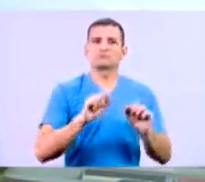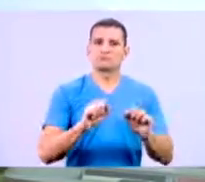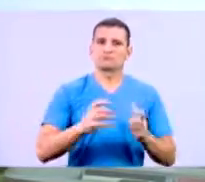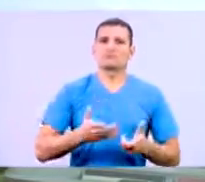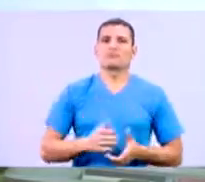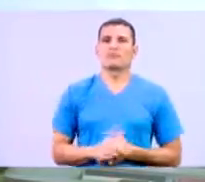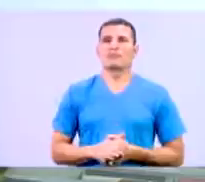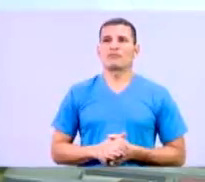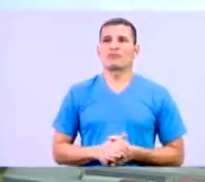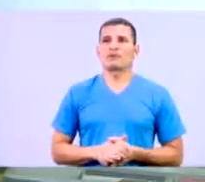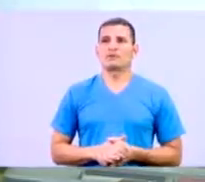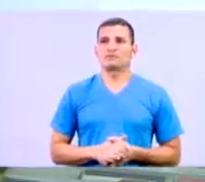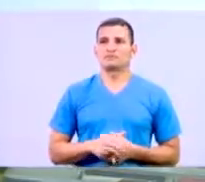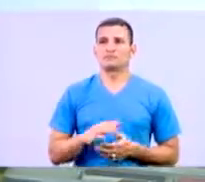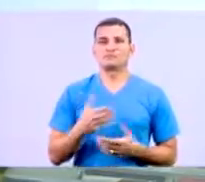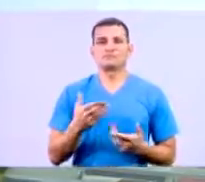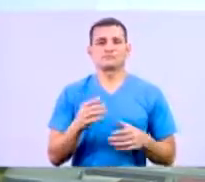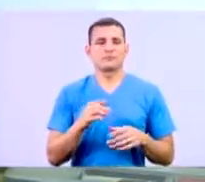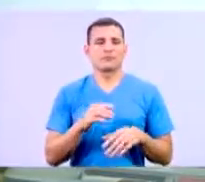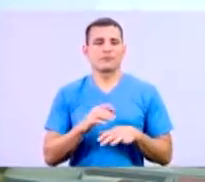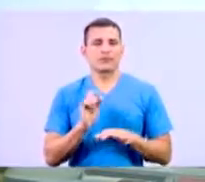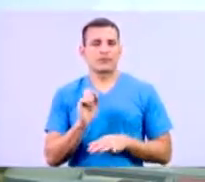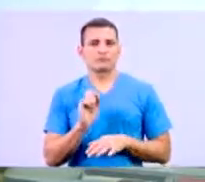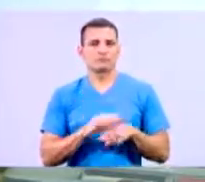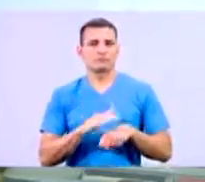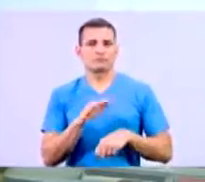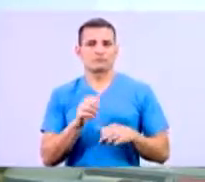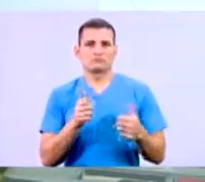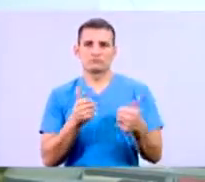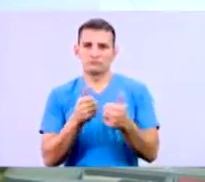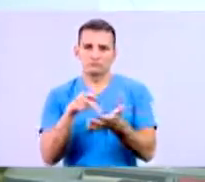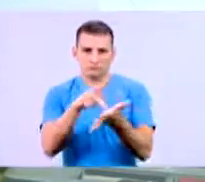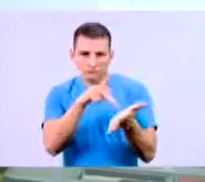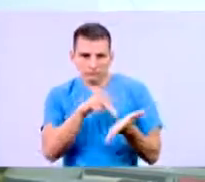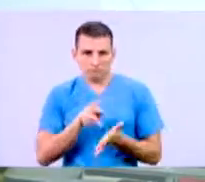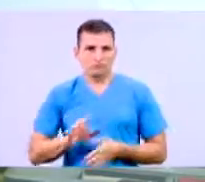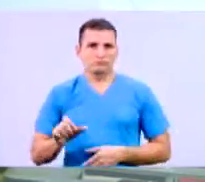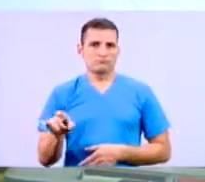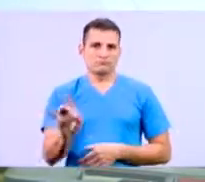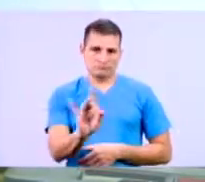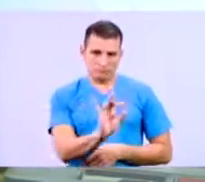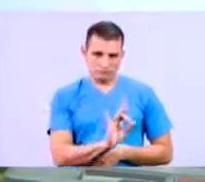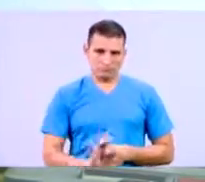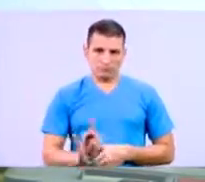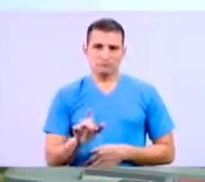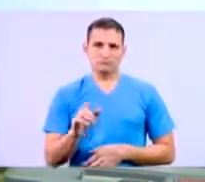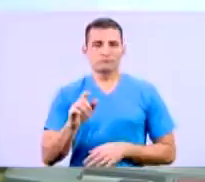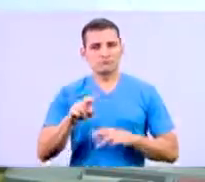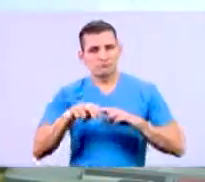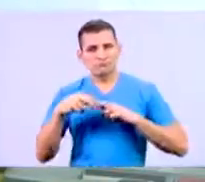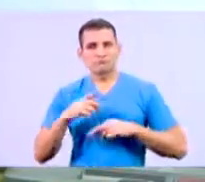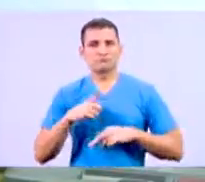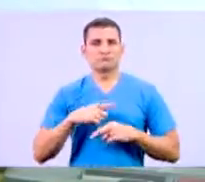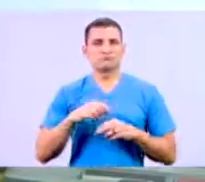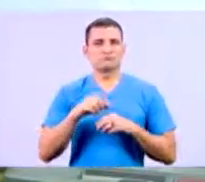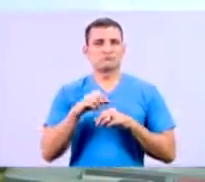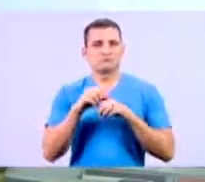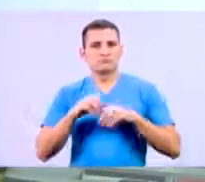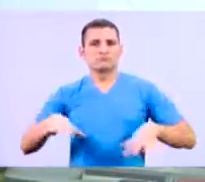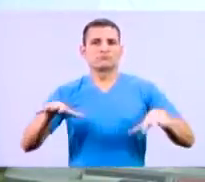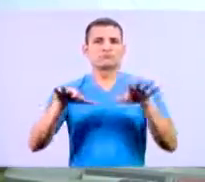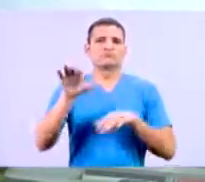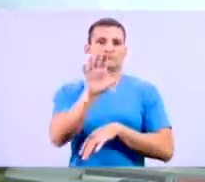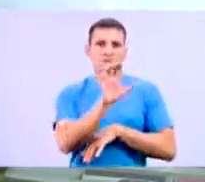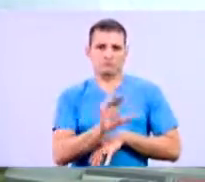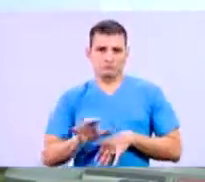mais próximo da realidade de cada um, por isso existe essa distribuição regional aí, ok? Bom,